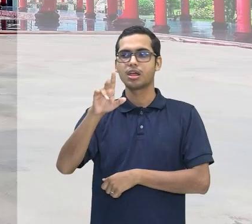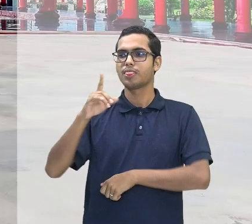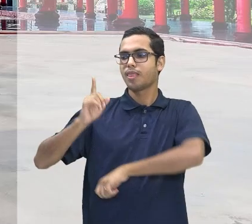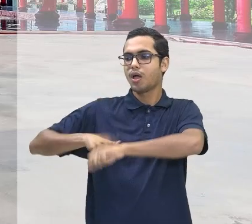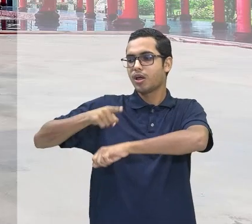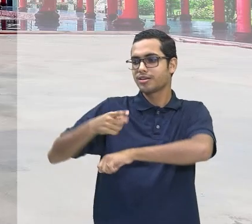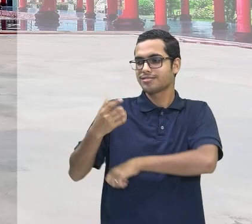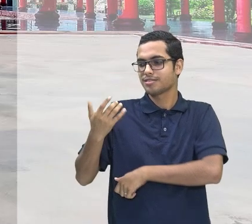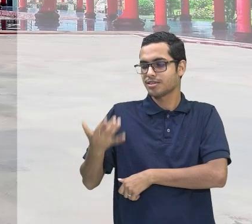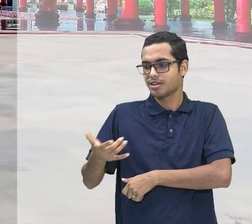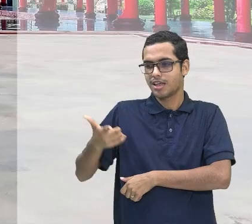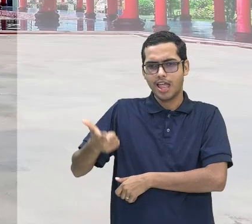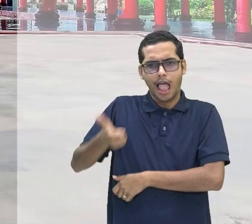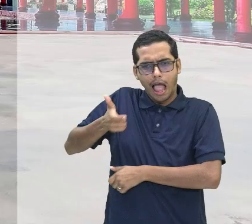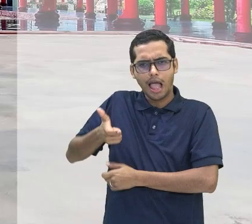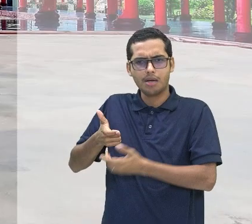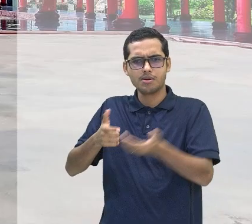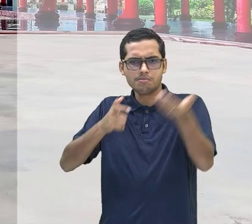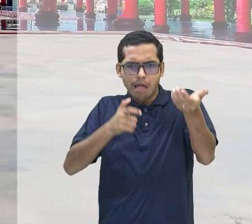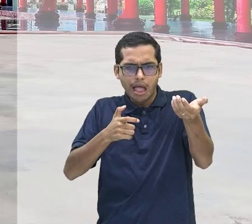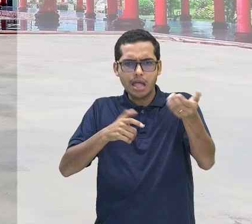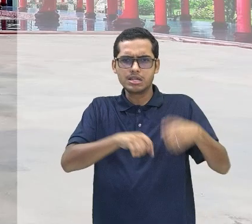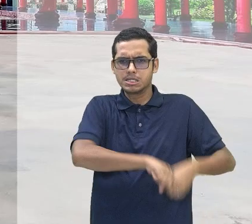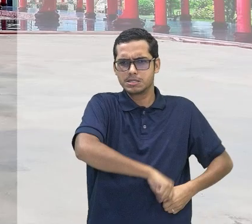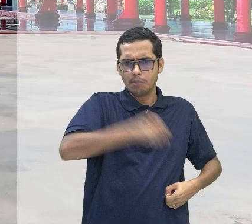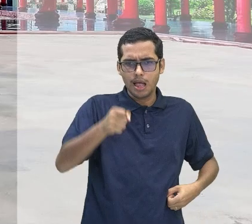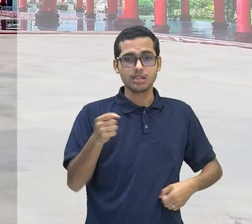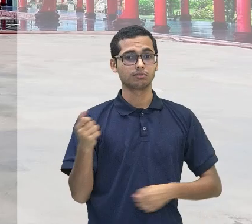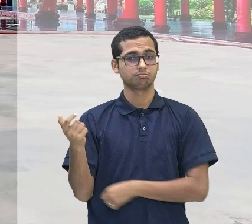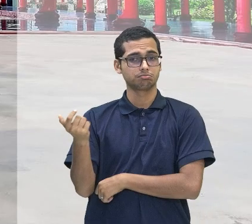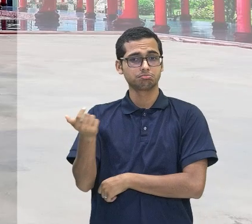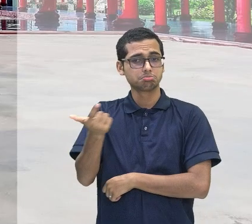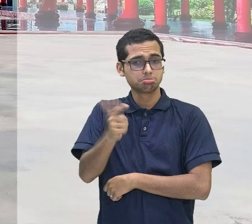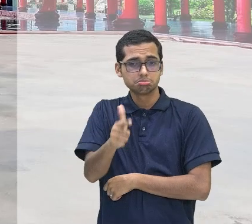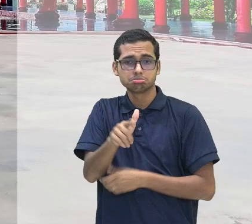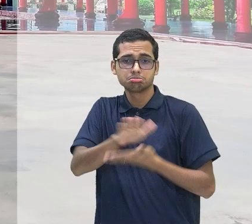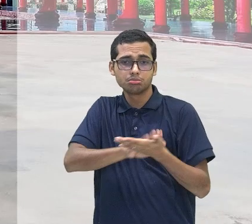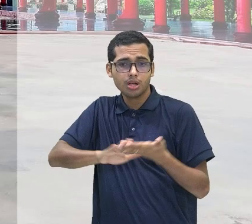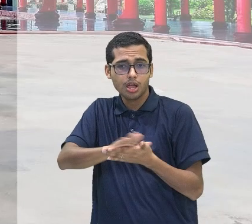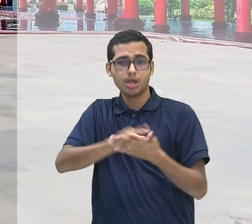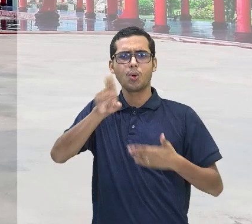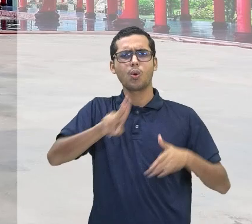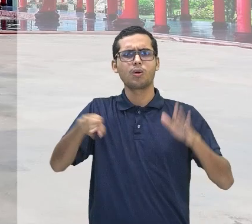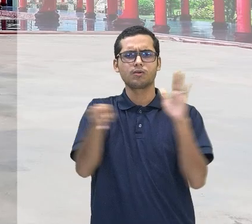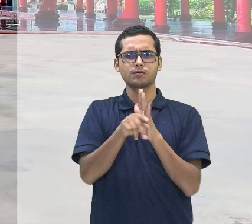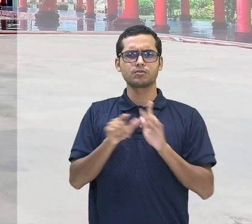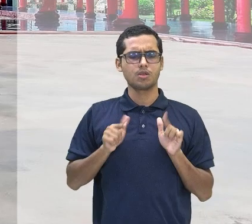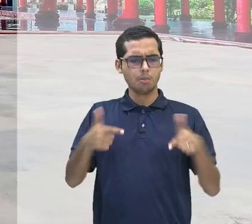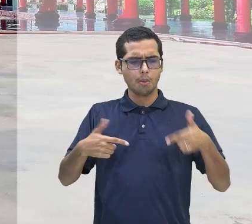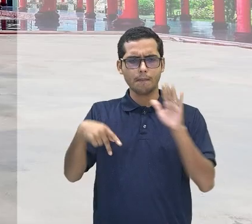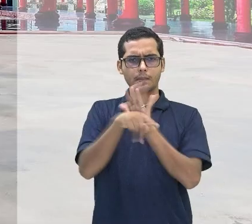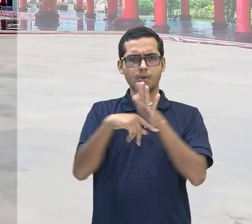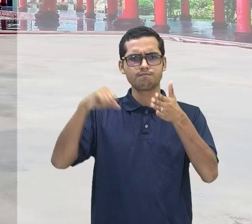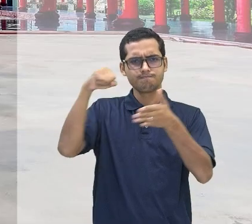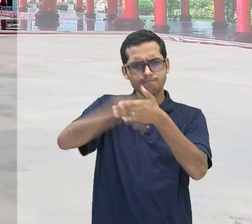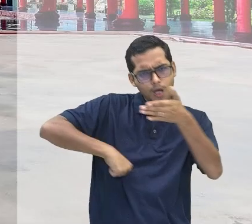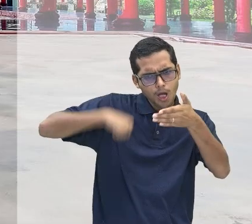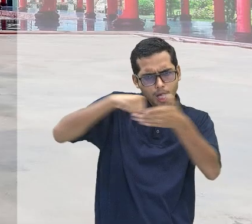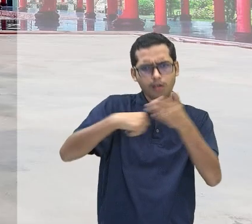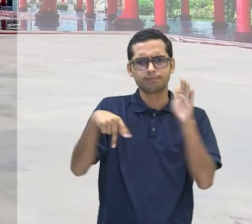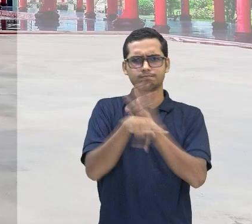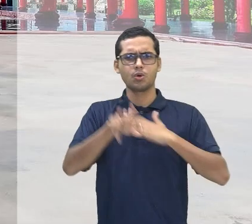utilizar, eles utilizariam essas técnicas de lutas mais corporais, ok? Então, existem essas